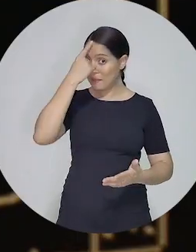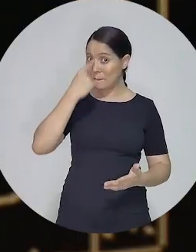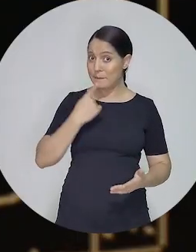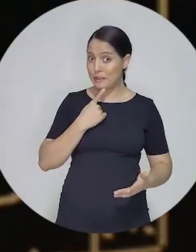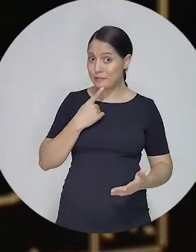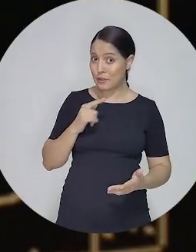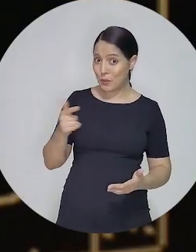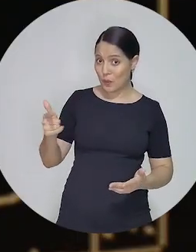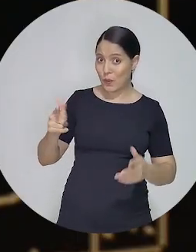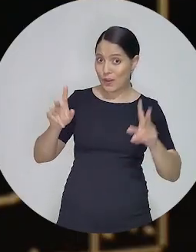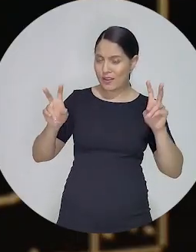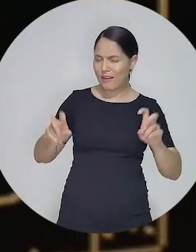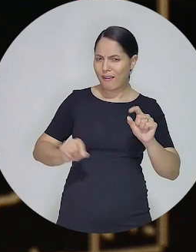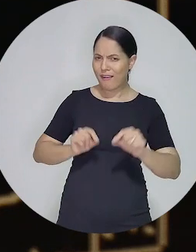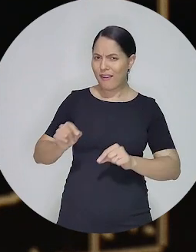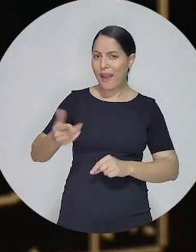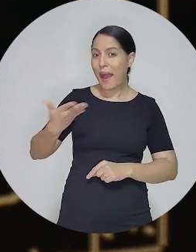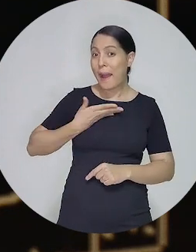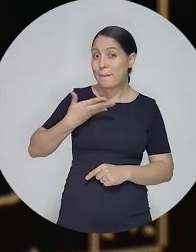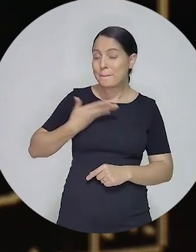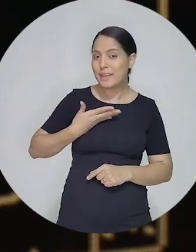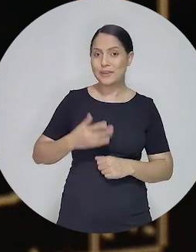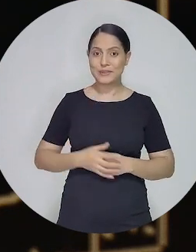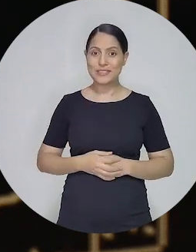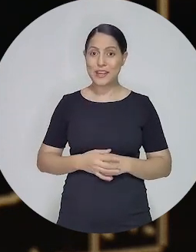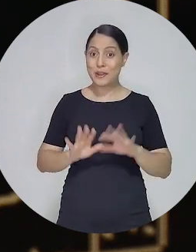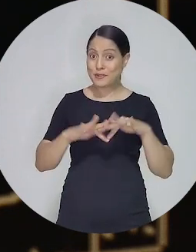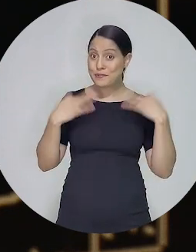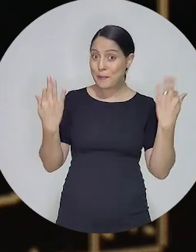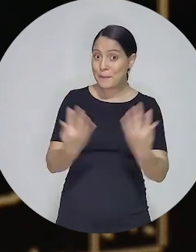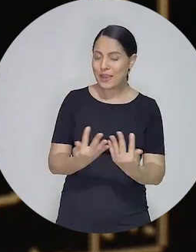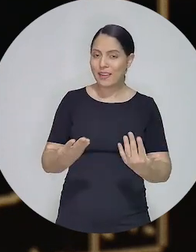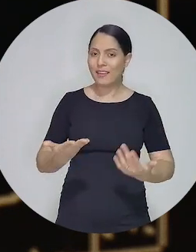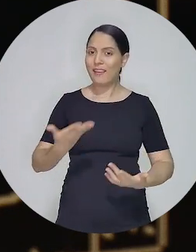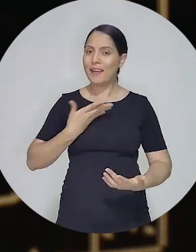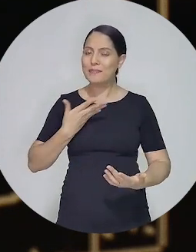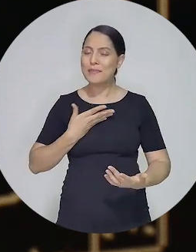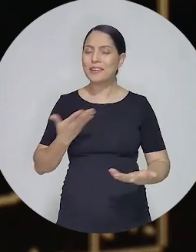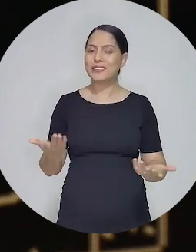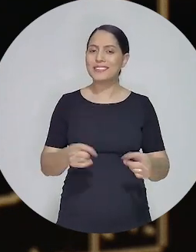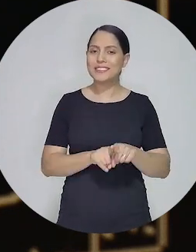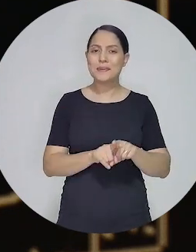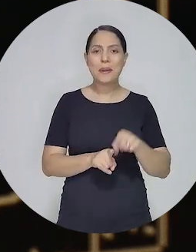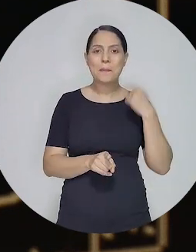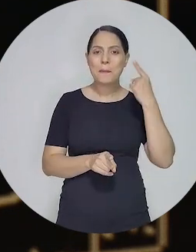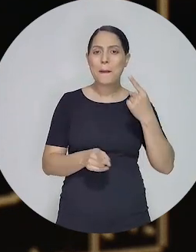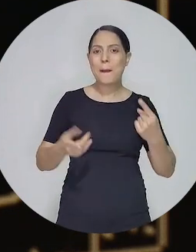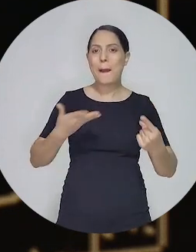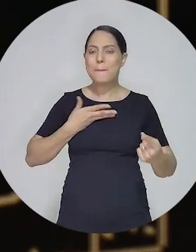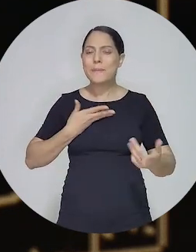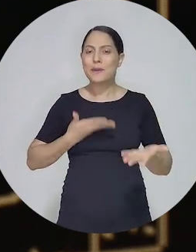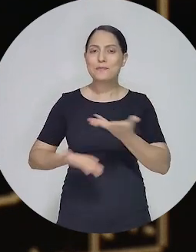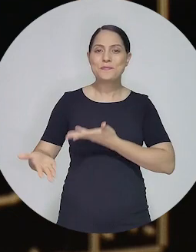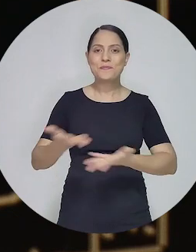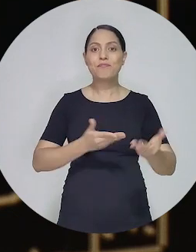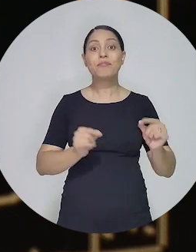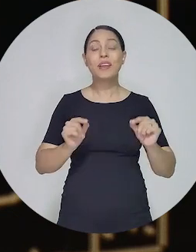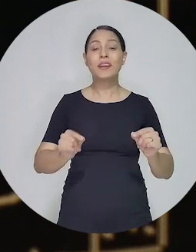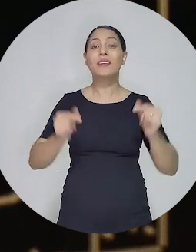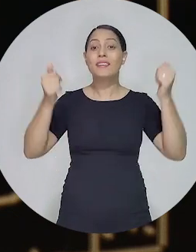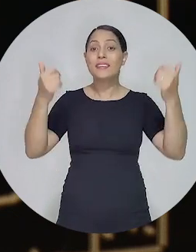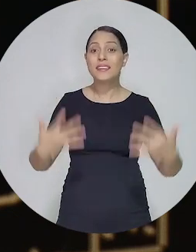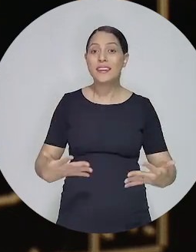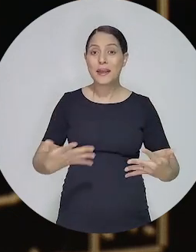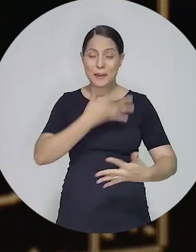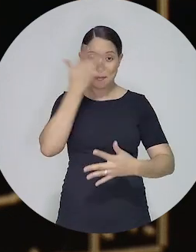conheça o outro perfil do presidente nacional da OAB, amigo dos amigos, amigo da família e amigo da advocacia. E isso quem